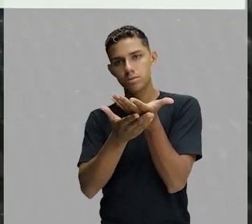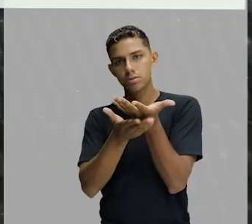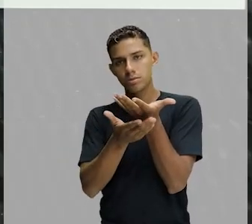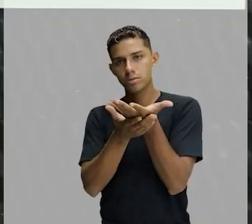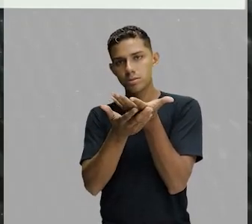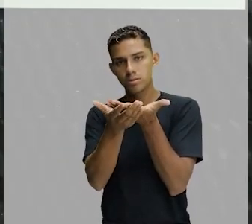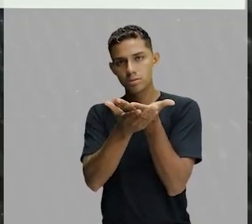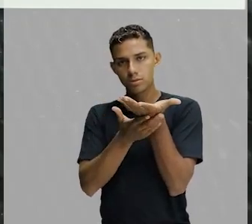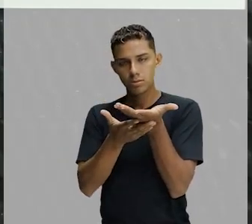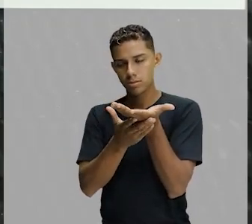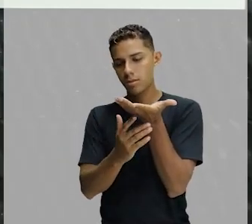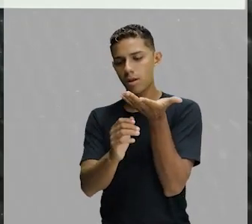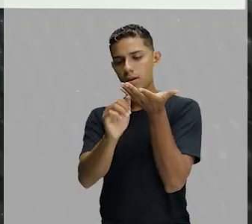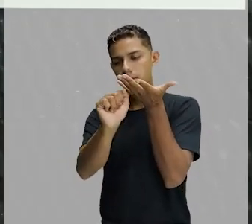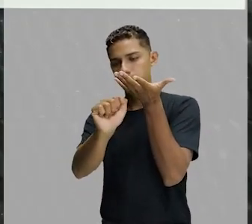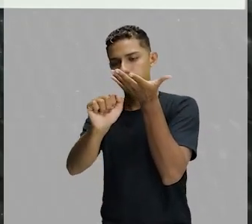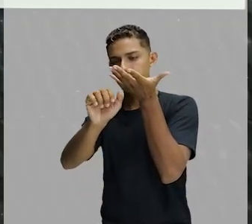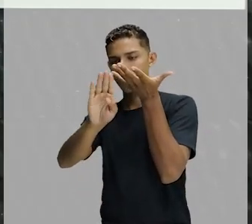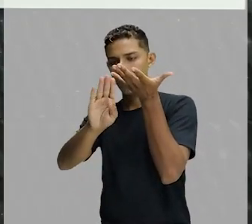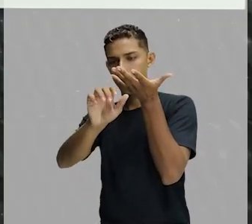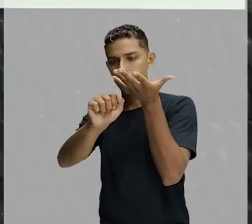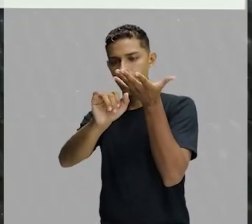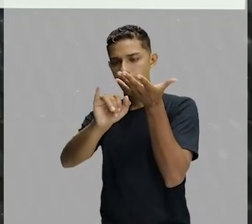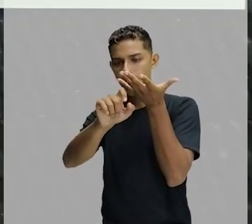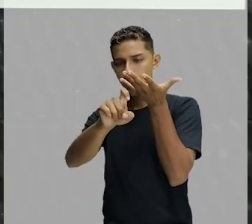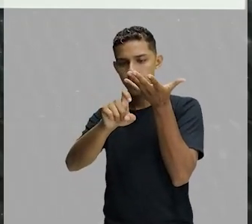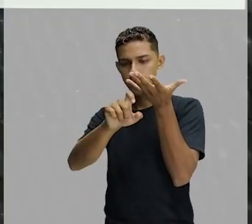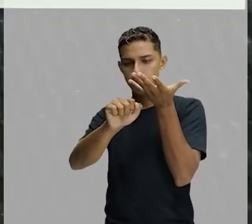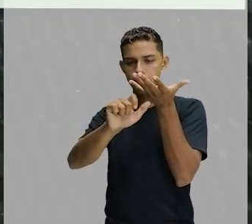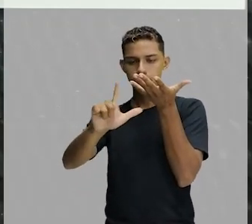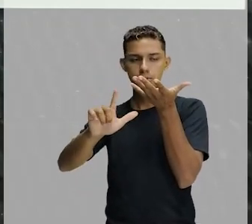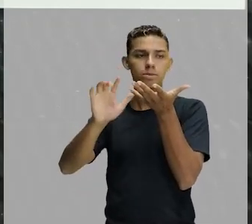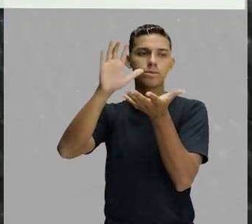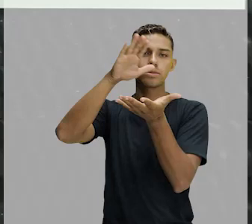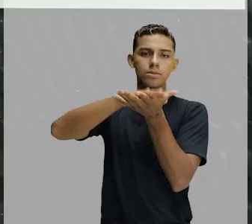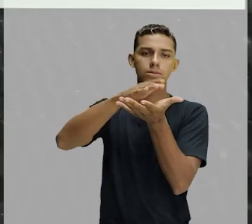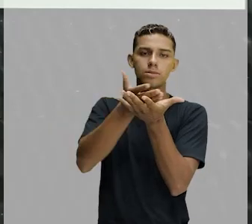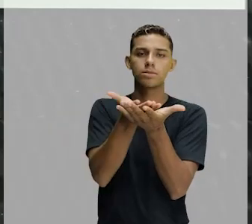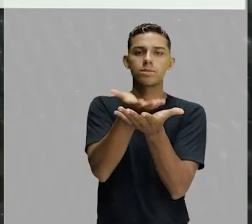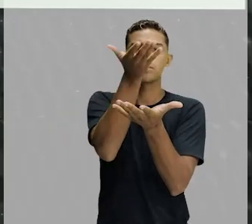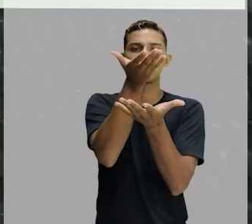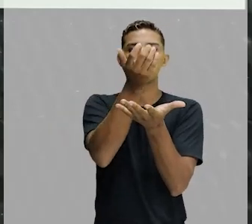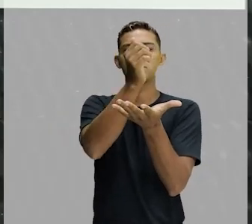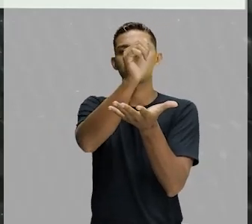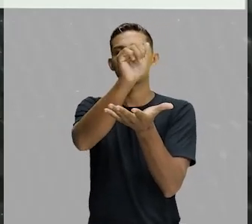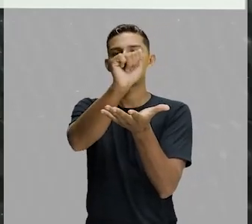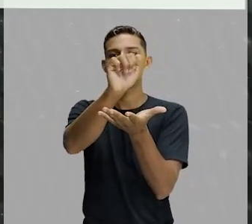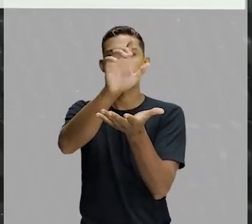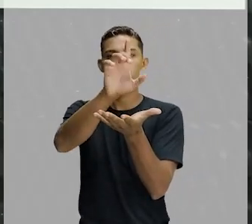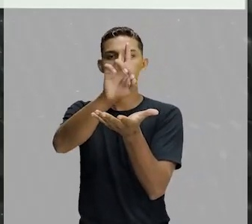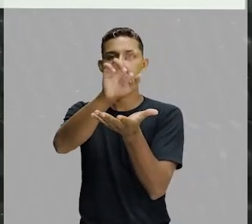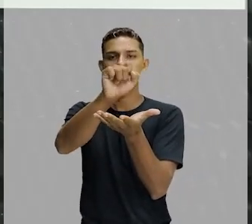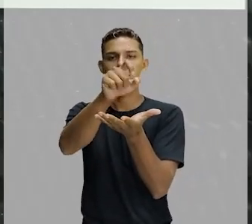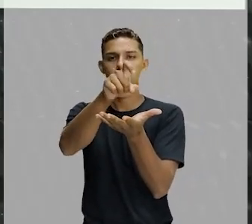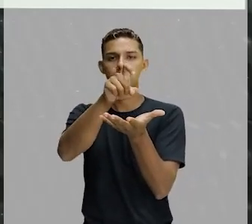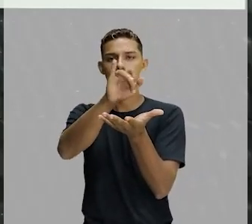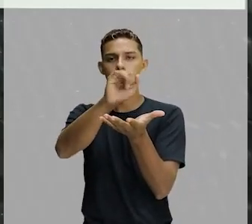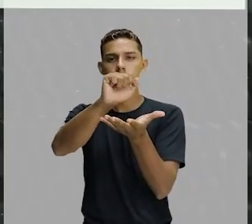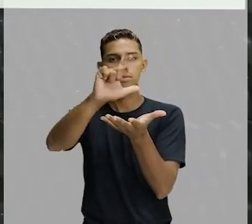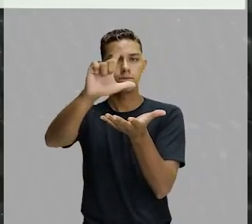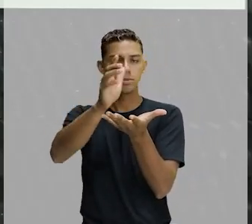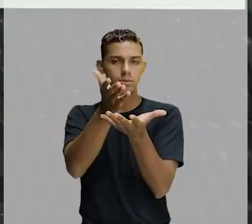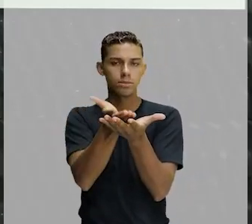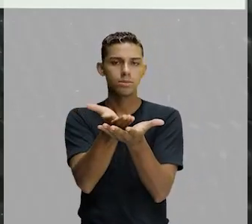inferior. Então, eu tenho a superfície superior, que é a adaxial, ela é formada por várias células. Onde